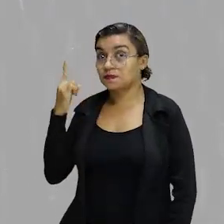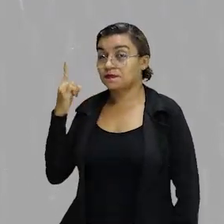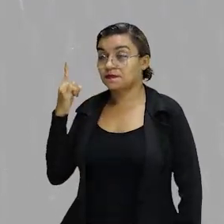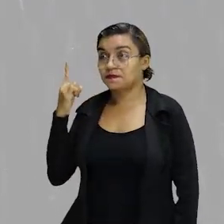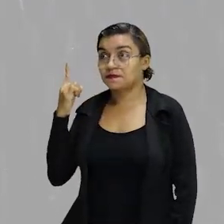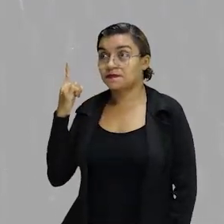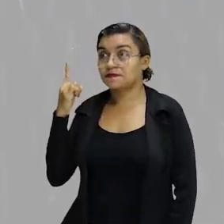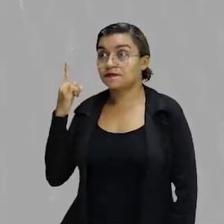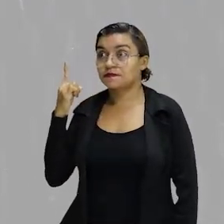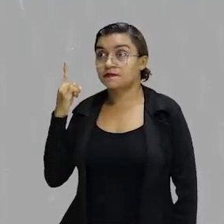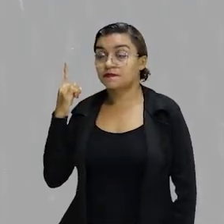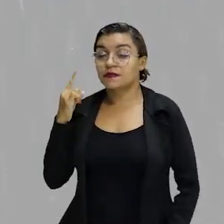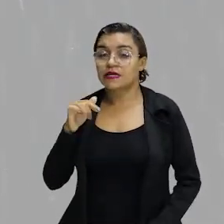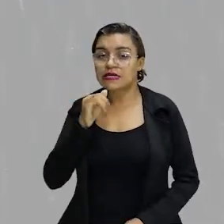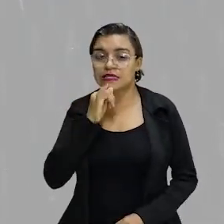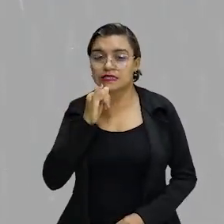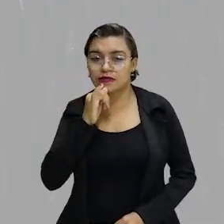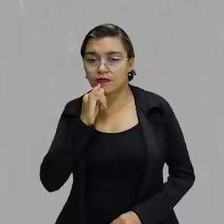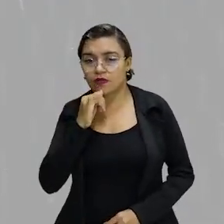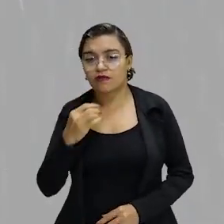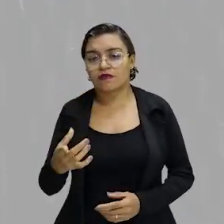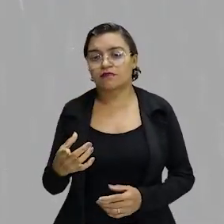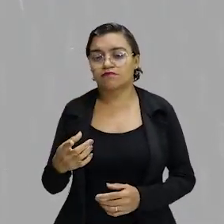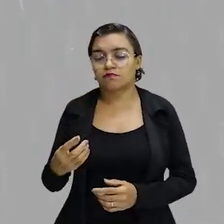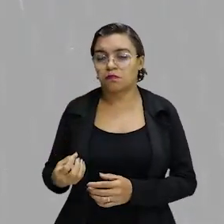Então, esse indivíduo adulto ele vai produzir aqui, ó,